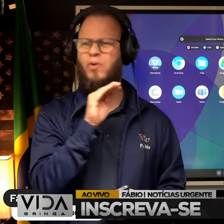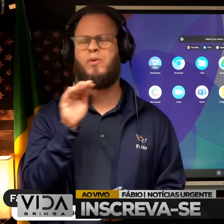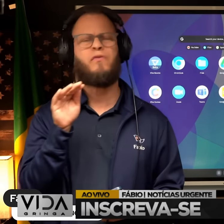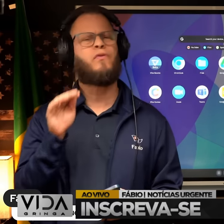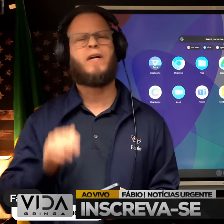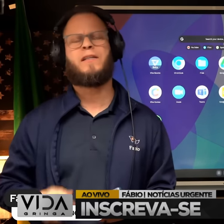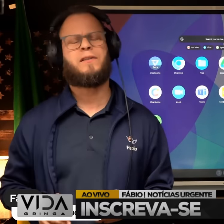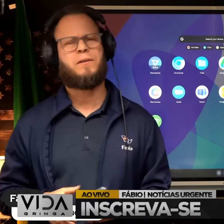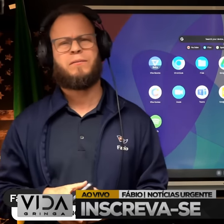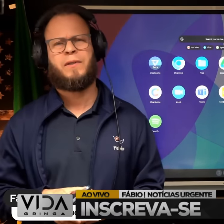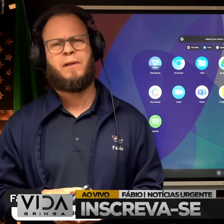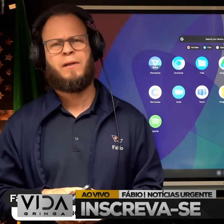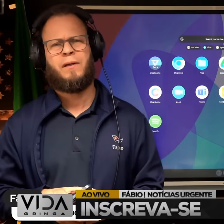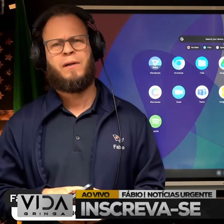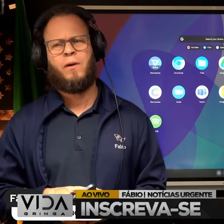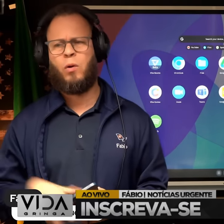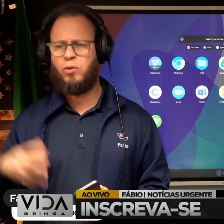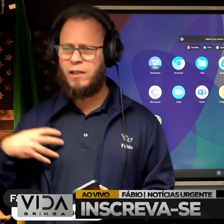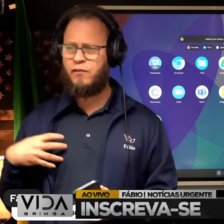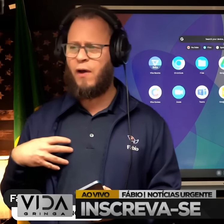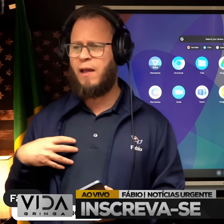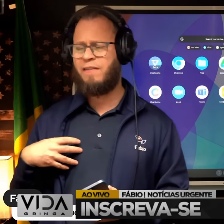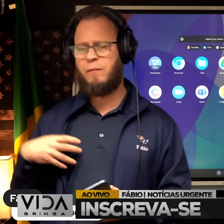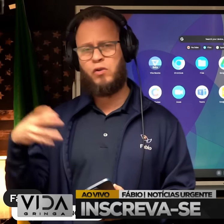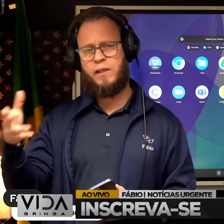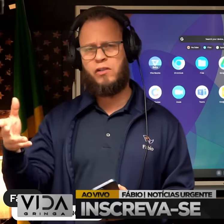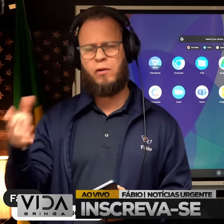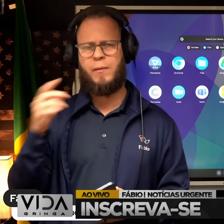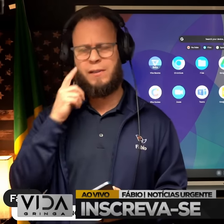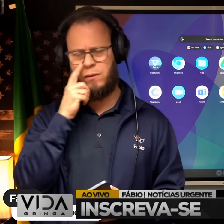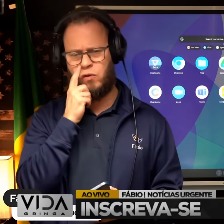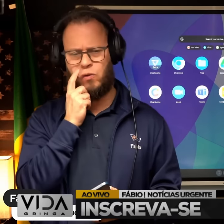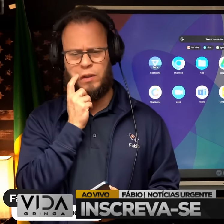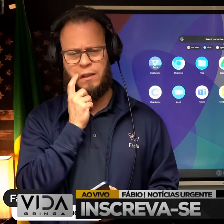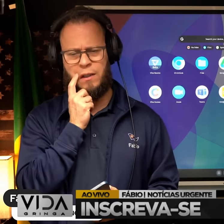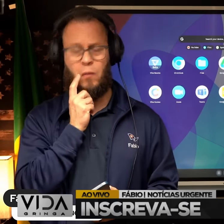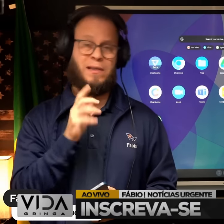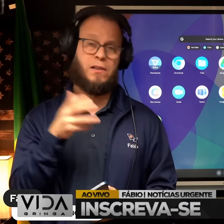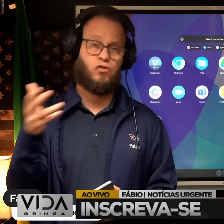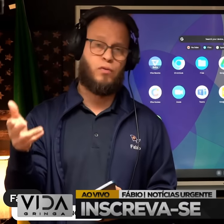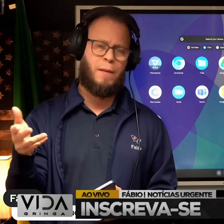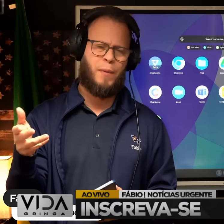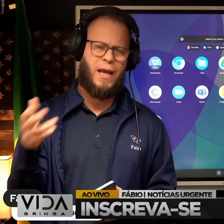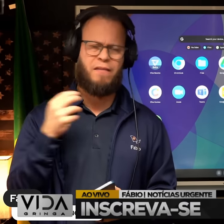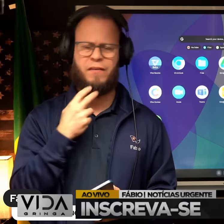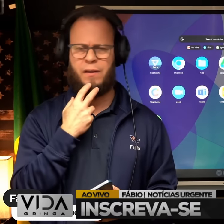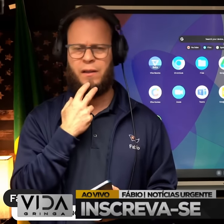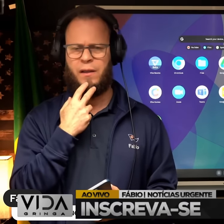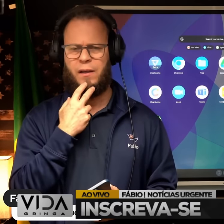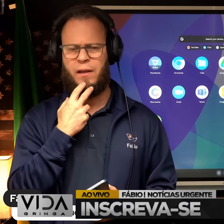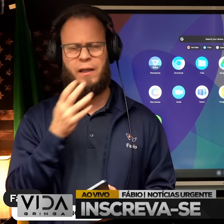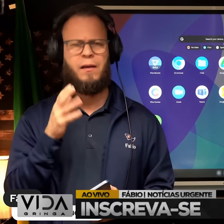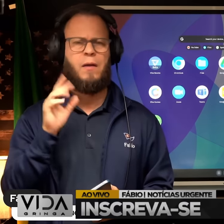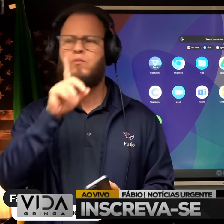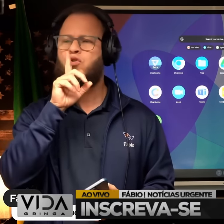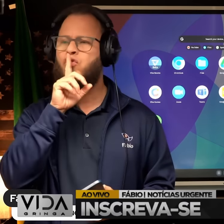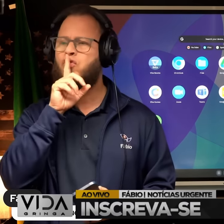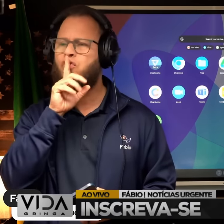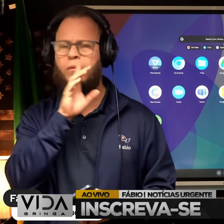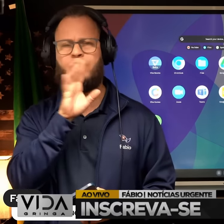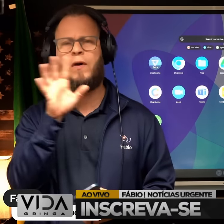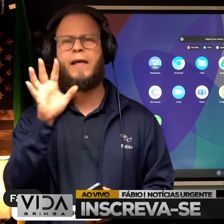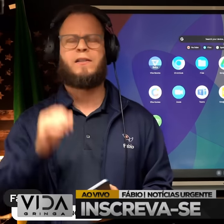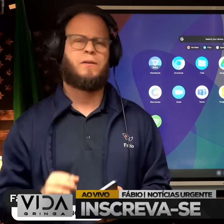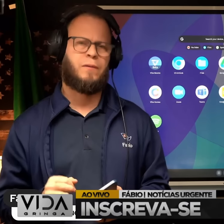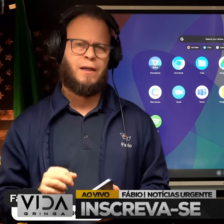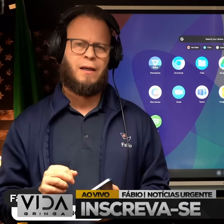todo mundo ficou quietinho. Quando nós falávamos que isso era uma censura prévia, todo